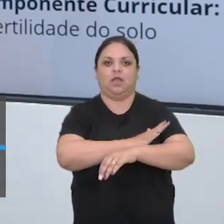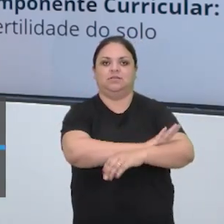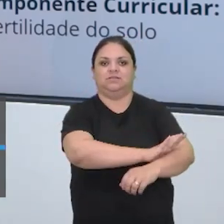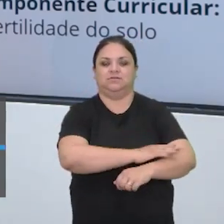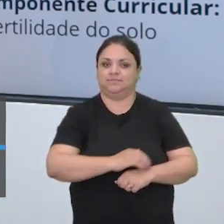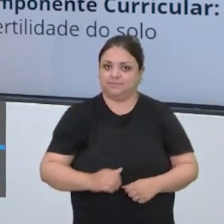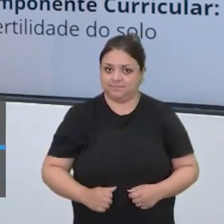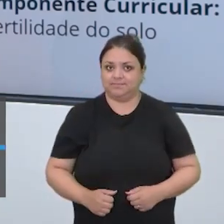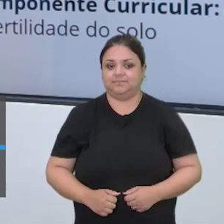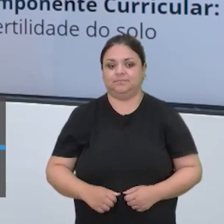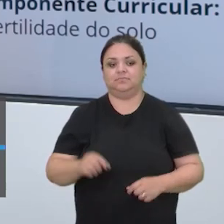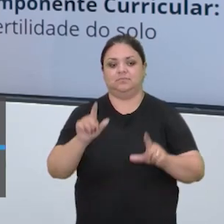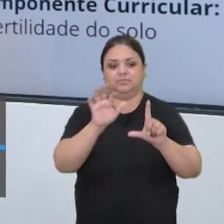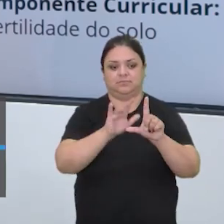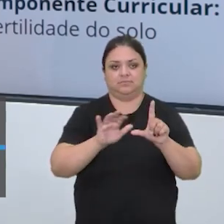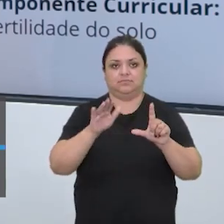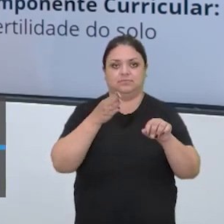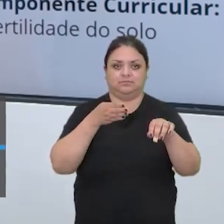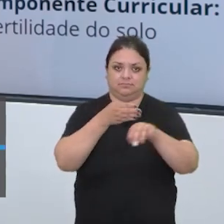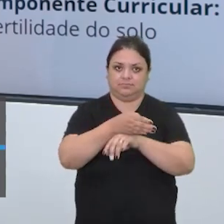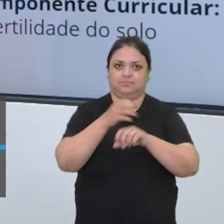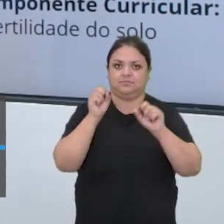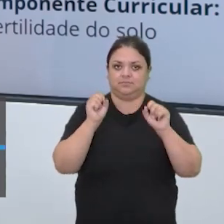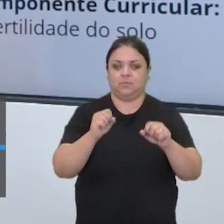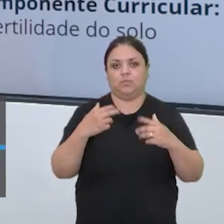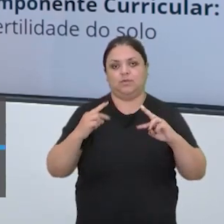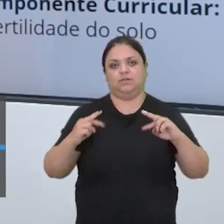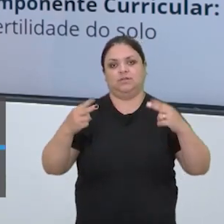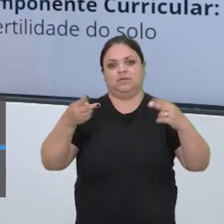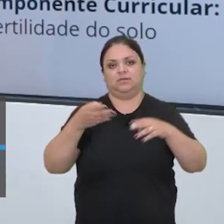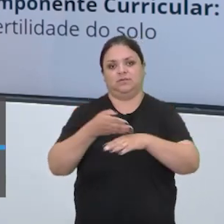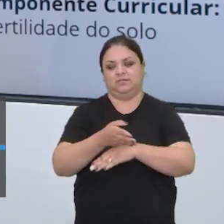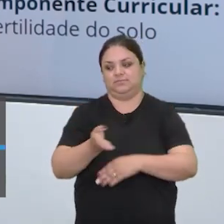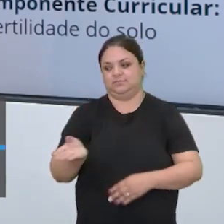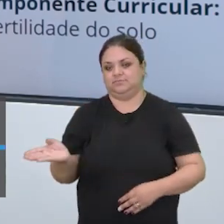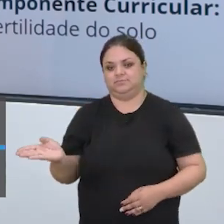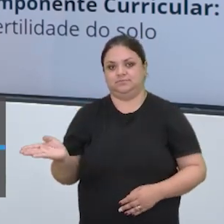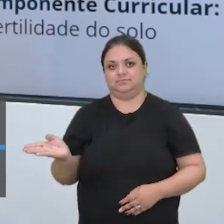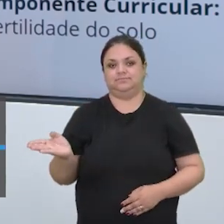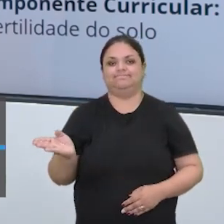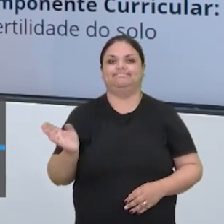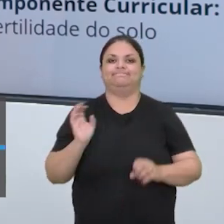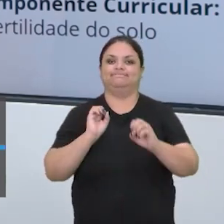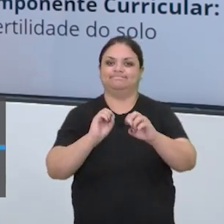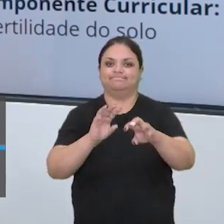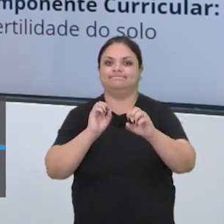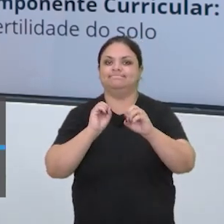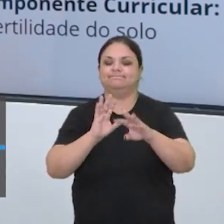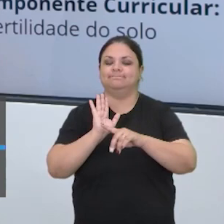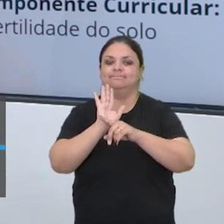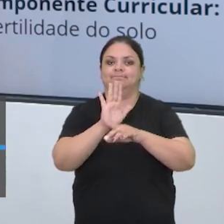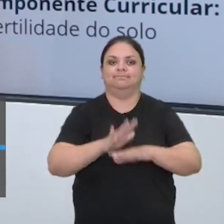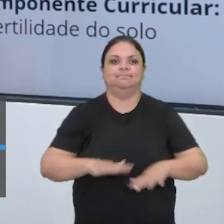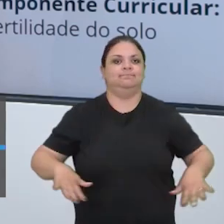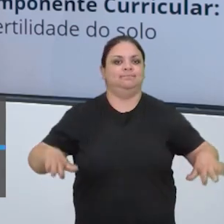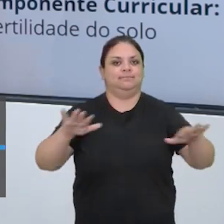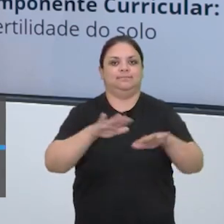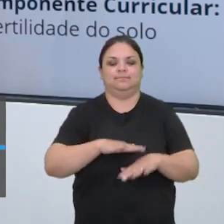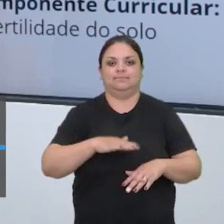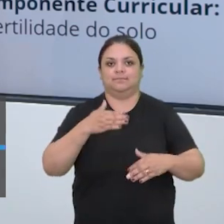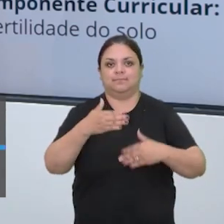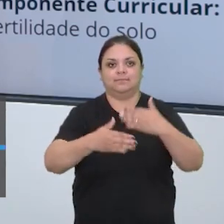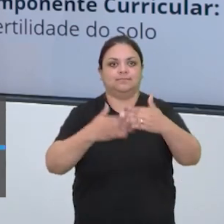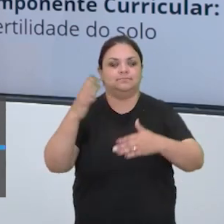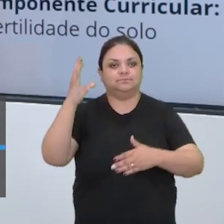QR Code ou pelo link, entre aí e busque, são aulas para ajudar a todos nós aí nesse processo que